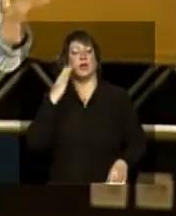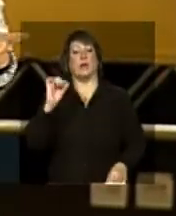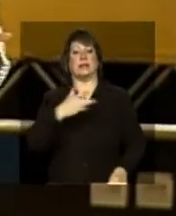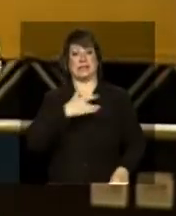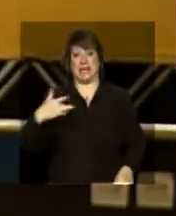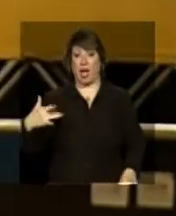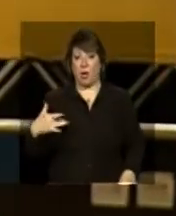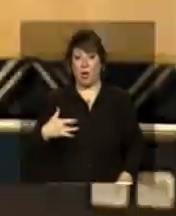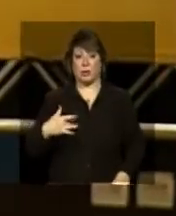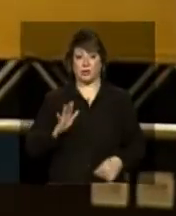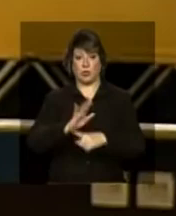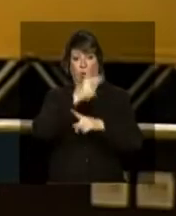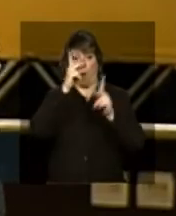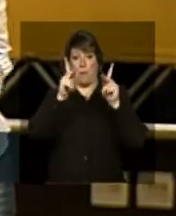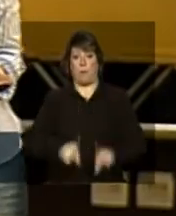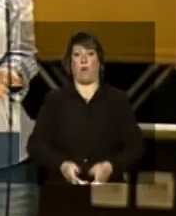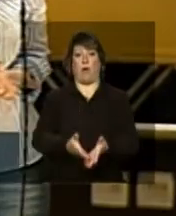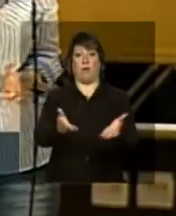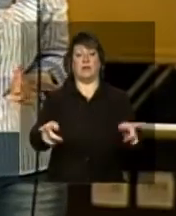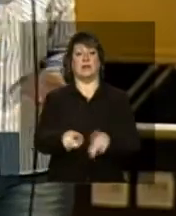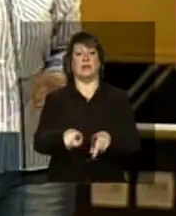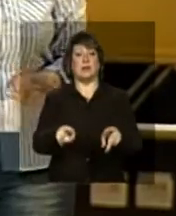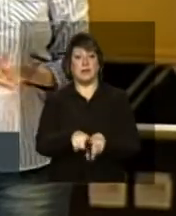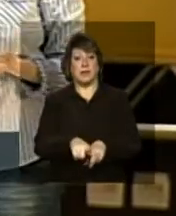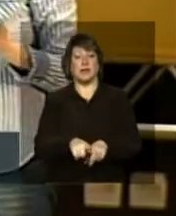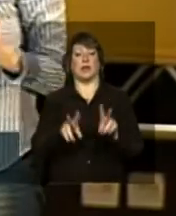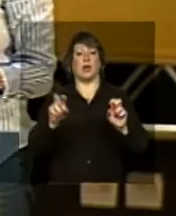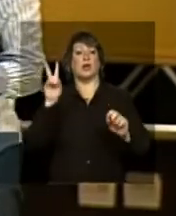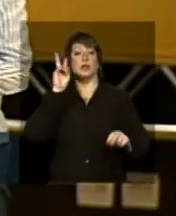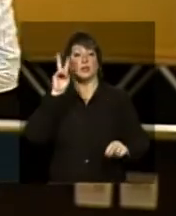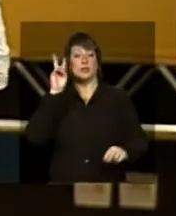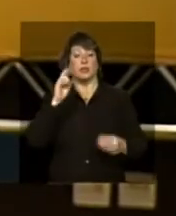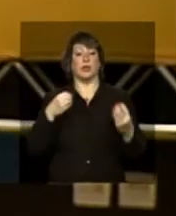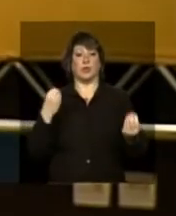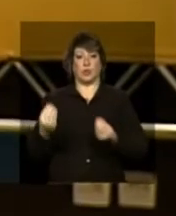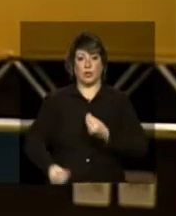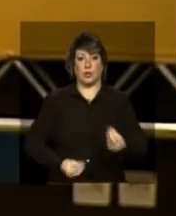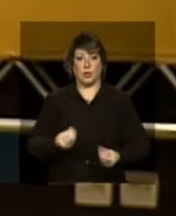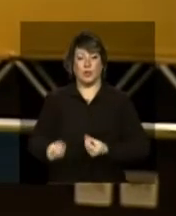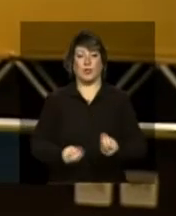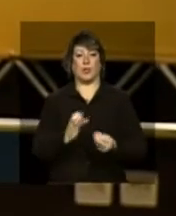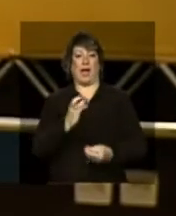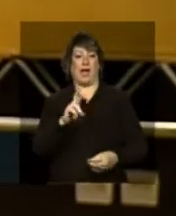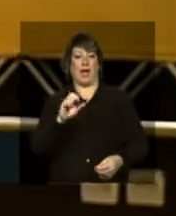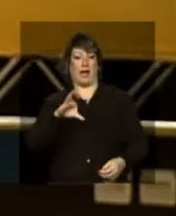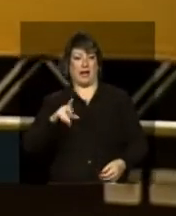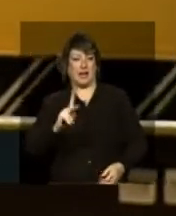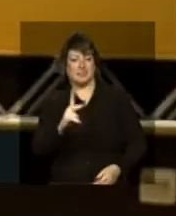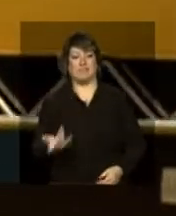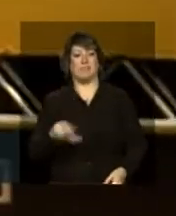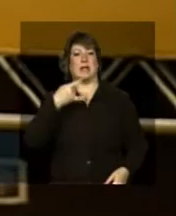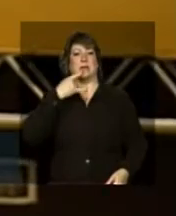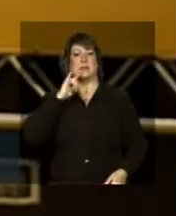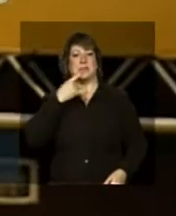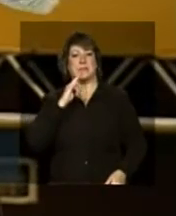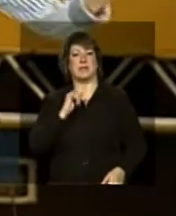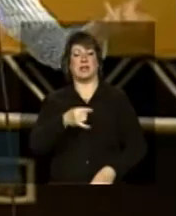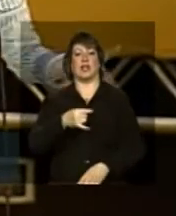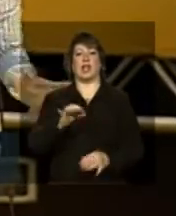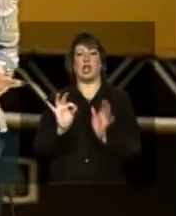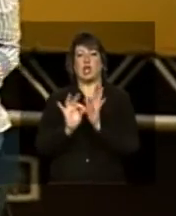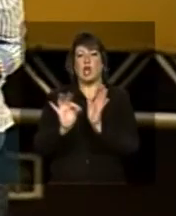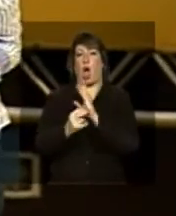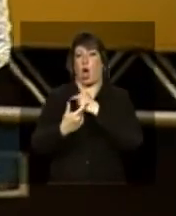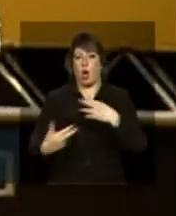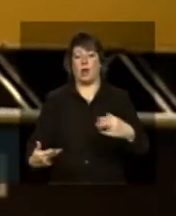saúde pública das questões relacionadas à drogadição, ao crack, ao álcool, no conjunto